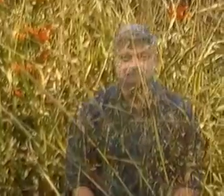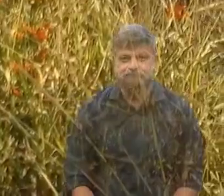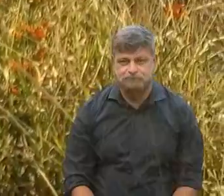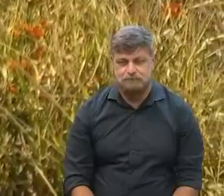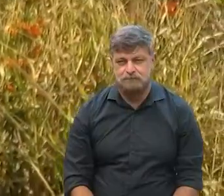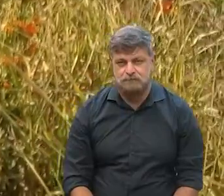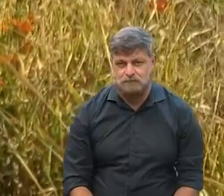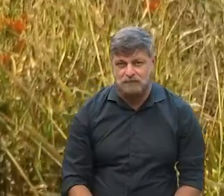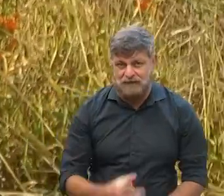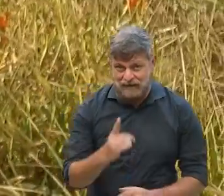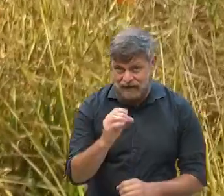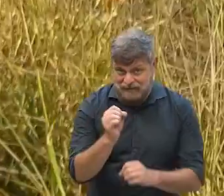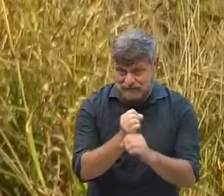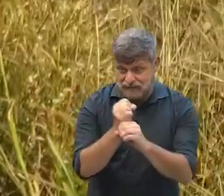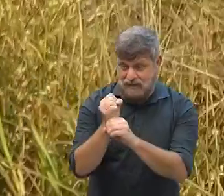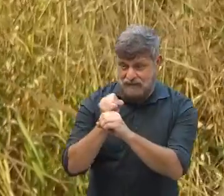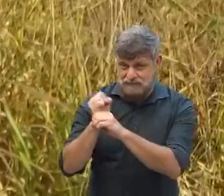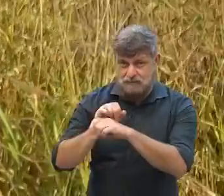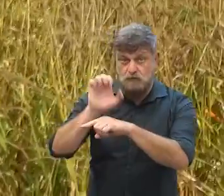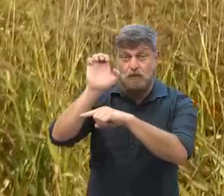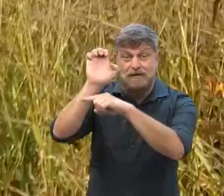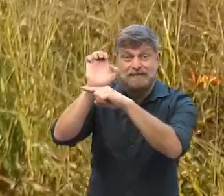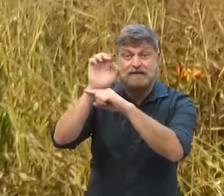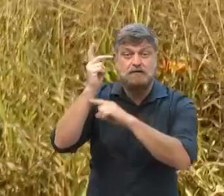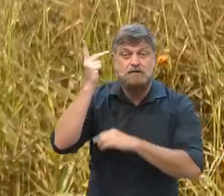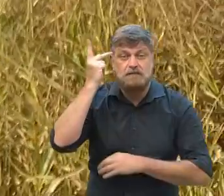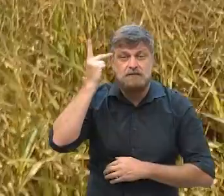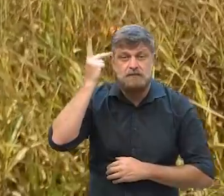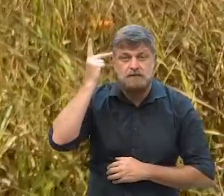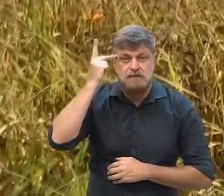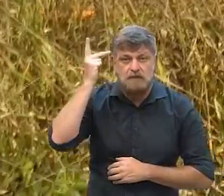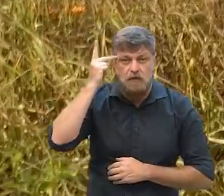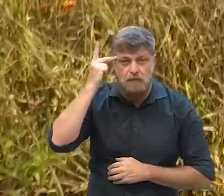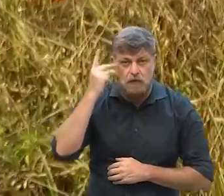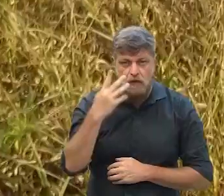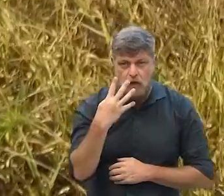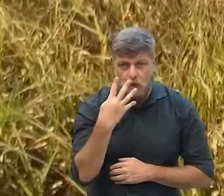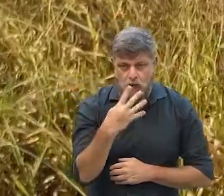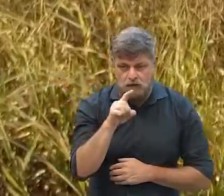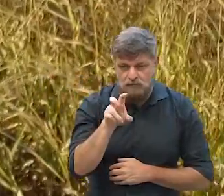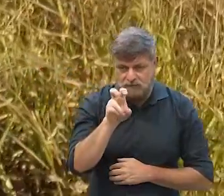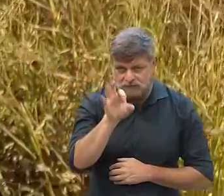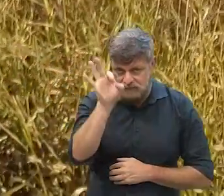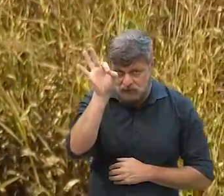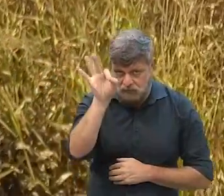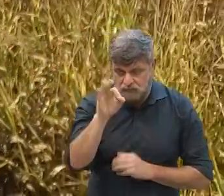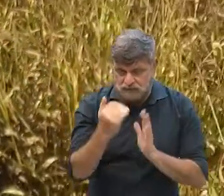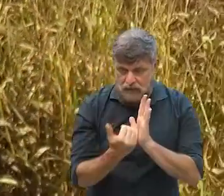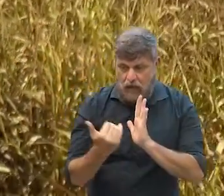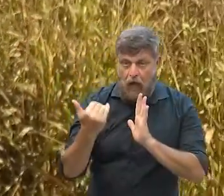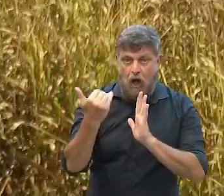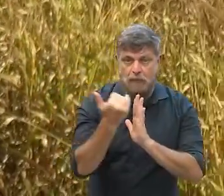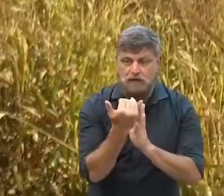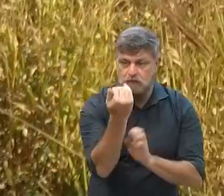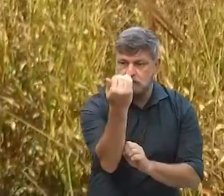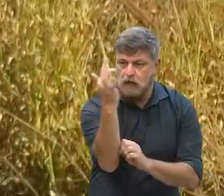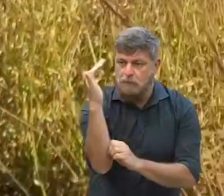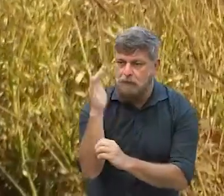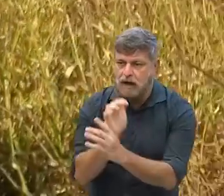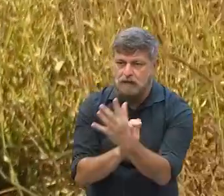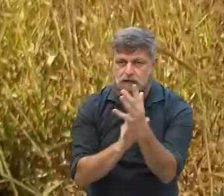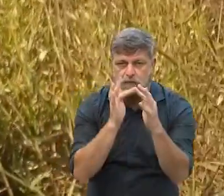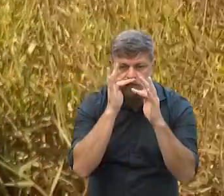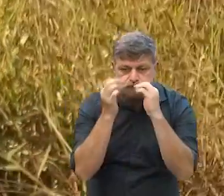Nos últimos 10 anos, o estado de São Paulo aumentou em 4,5% a cobertura vegetal. O